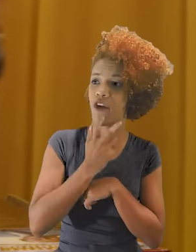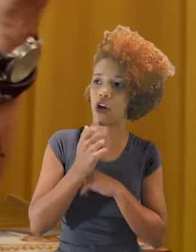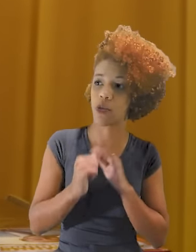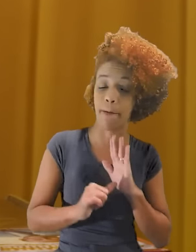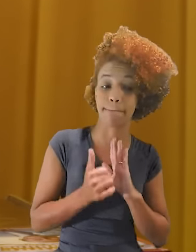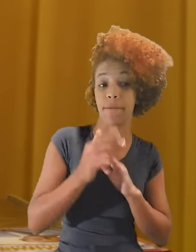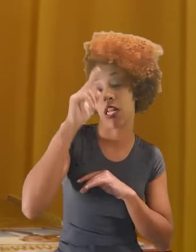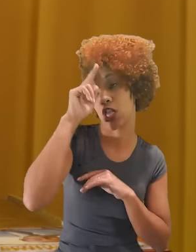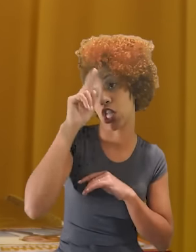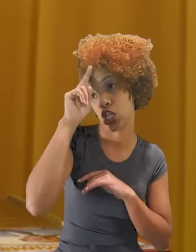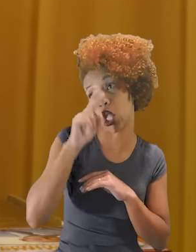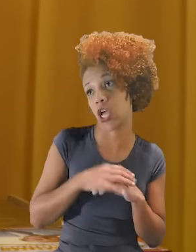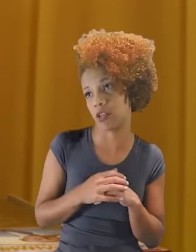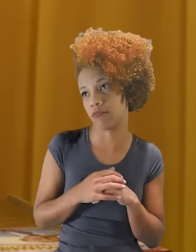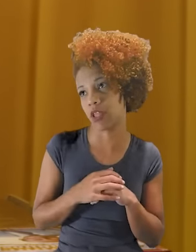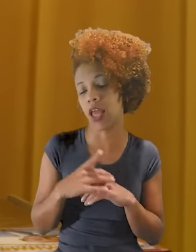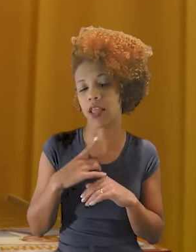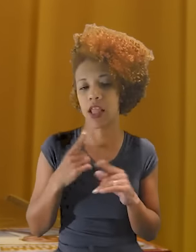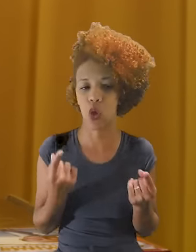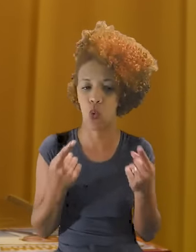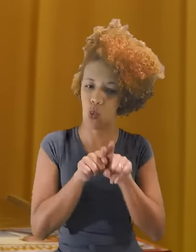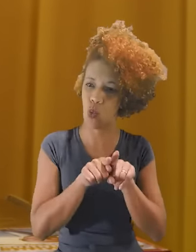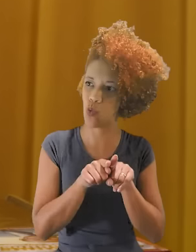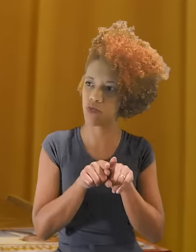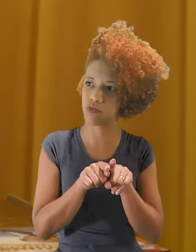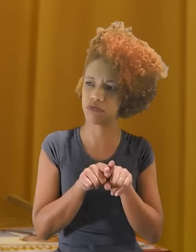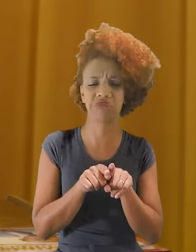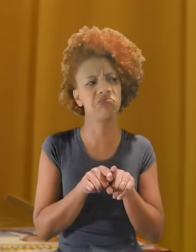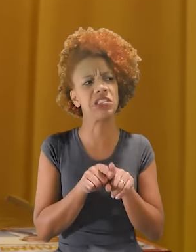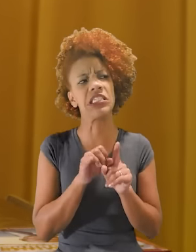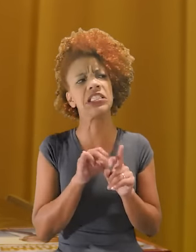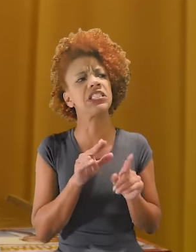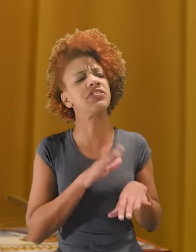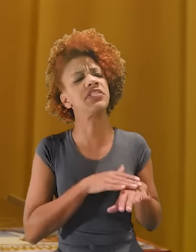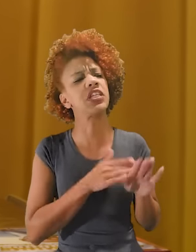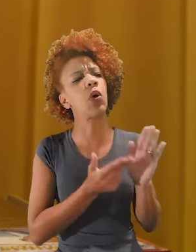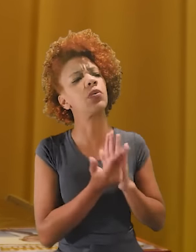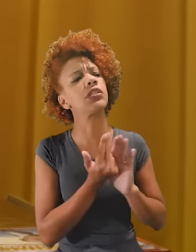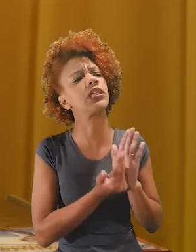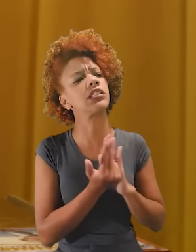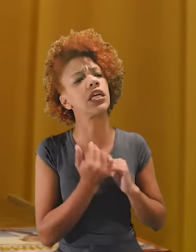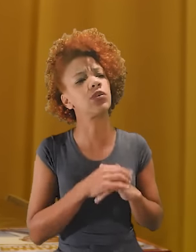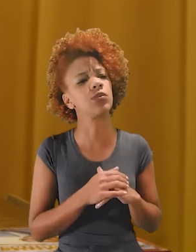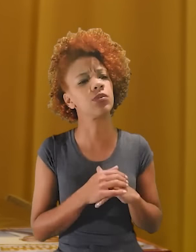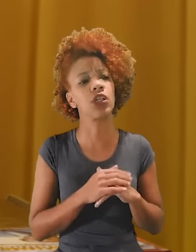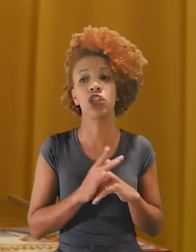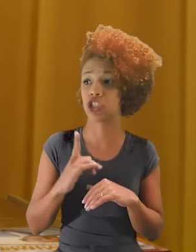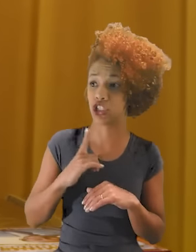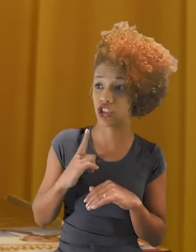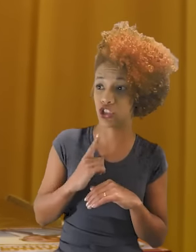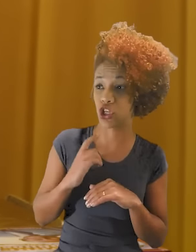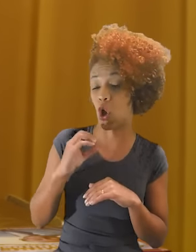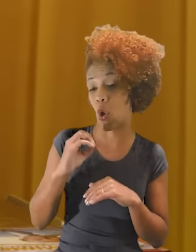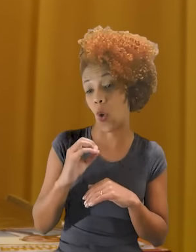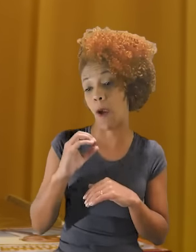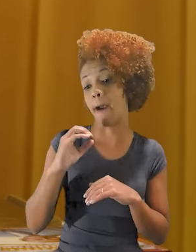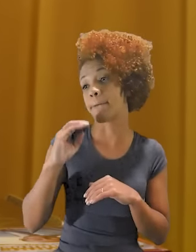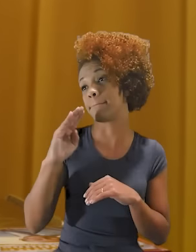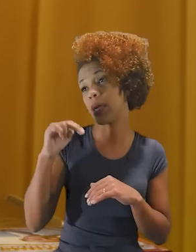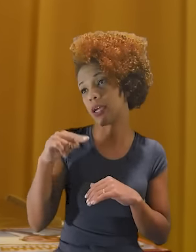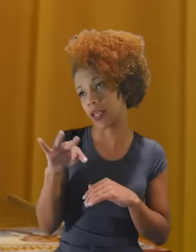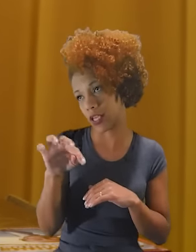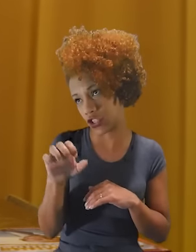ator, primeiro filme da história com som sincronizado. Ele falou, pô, e se a gente fizesse no desenho? E aí tinha um cara que tinha feito, já chamava-se O Banquete, mas parecia